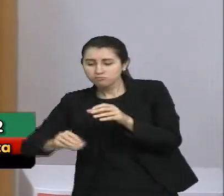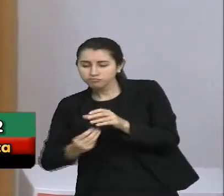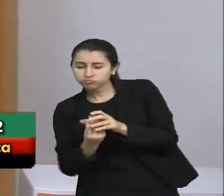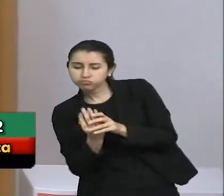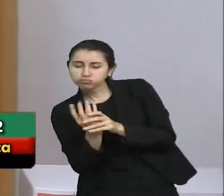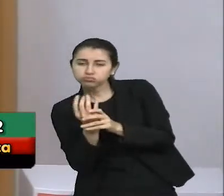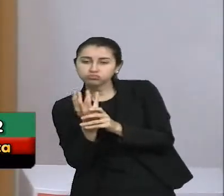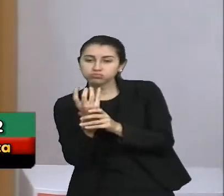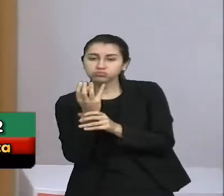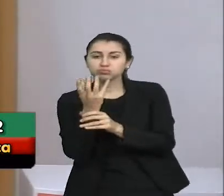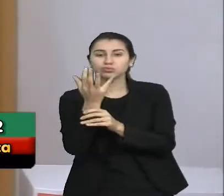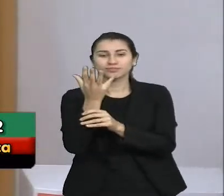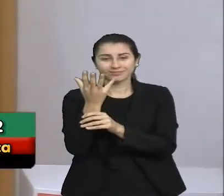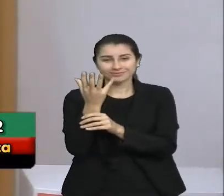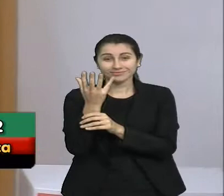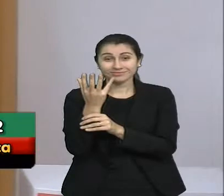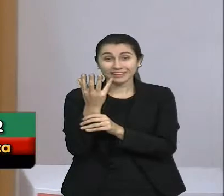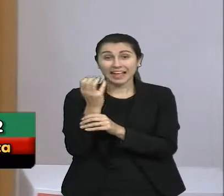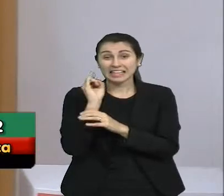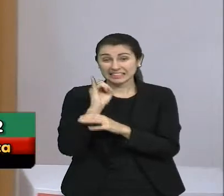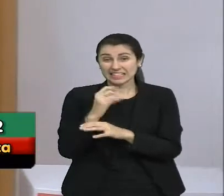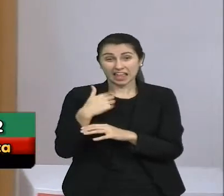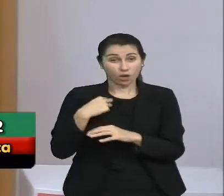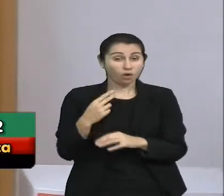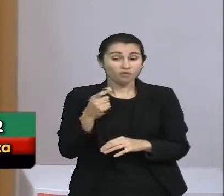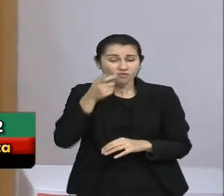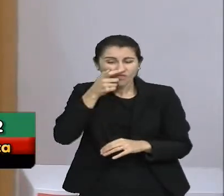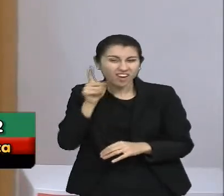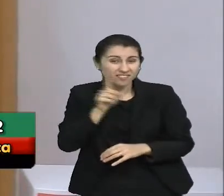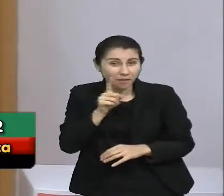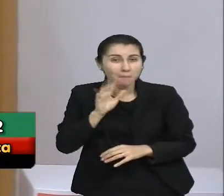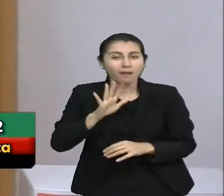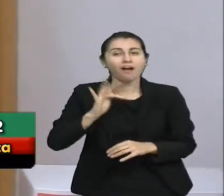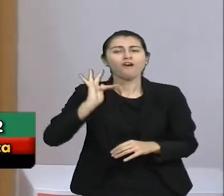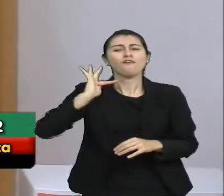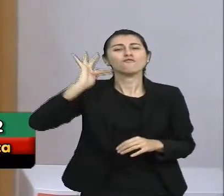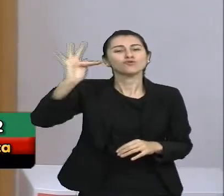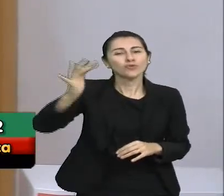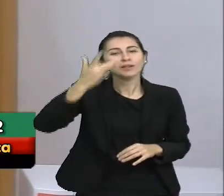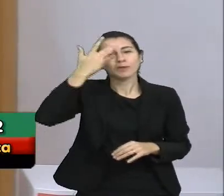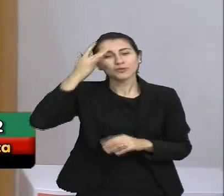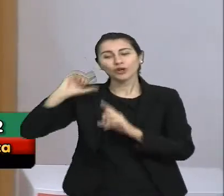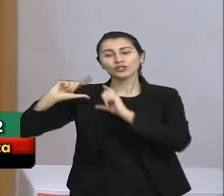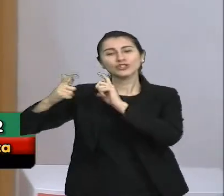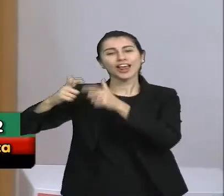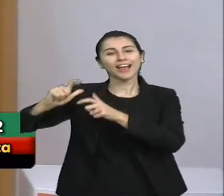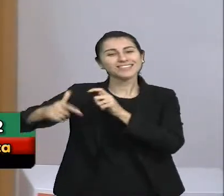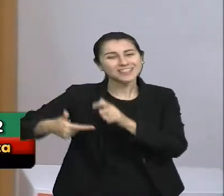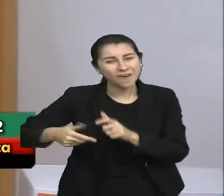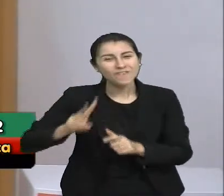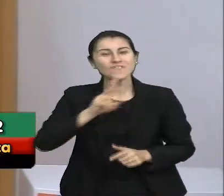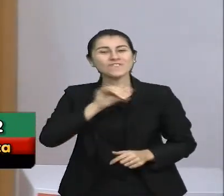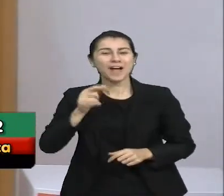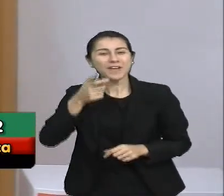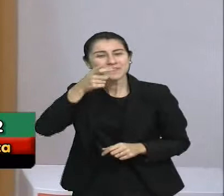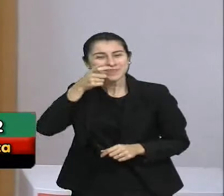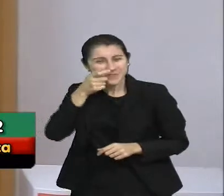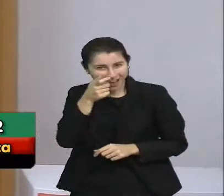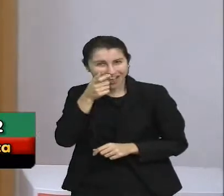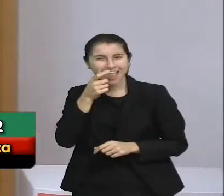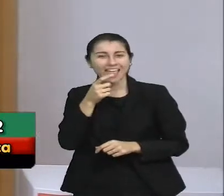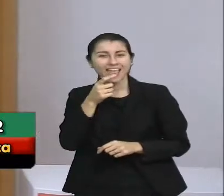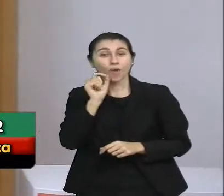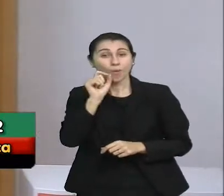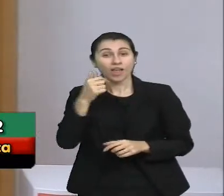os próximos, eles irão saborear esse fruto e irão lembrar de quem plantou. Então, você